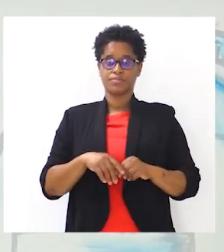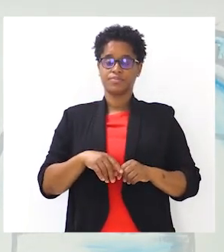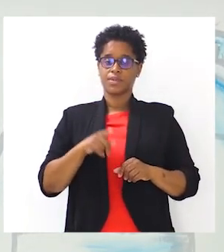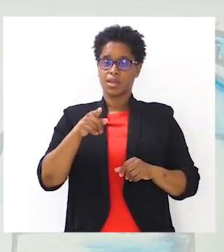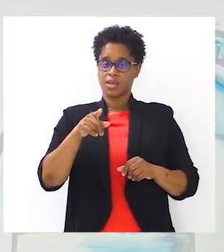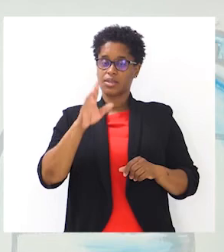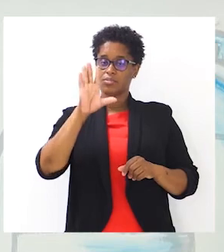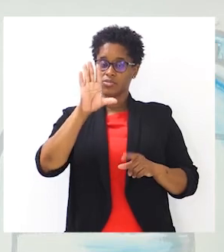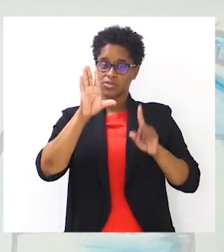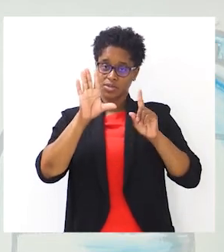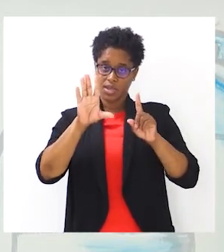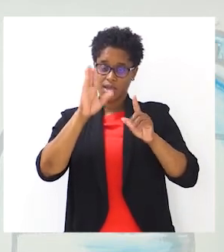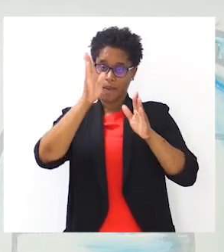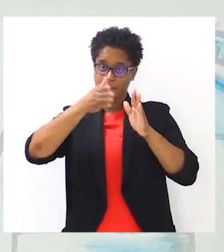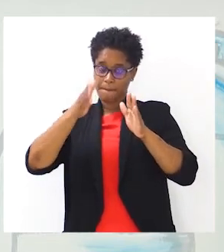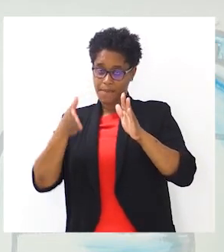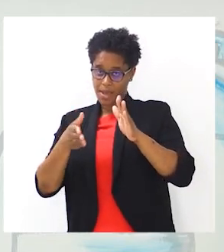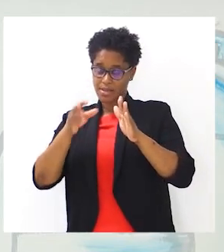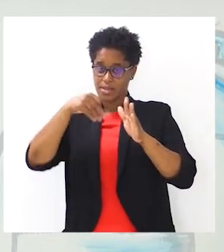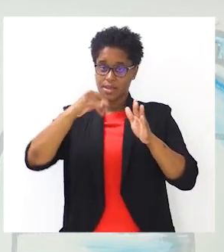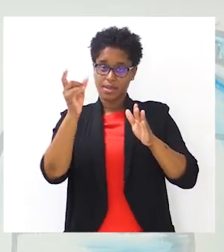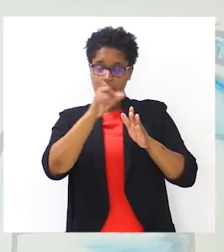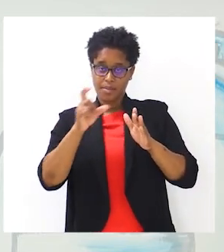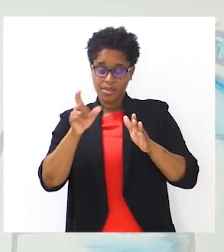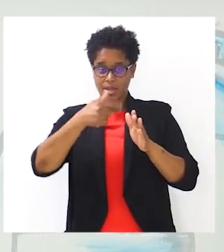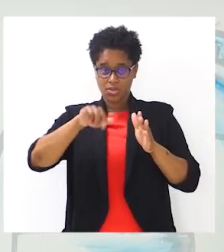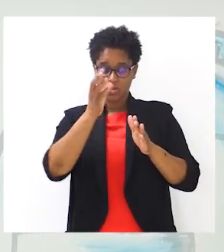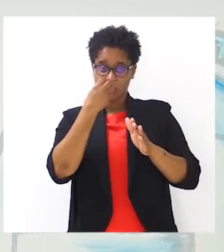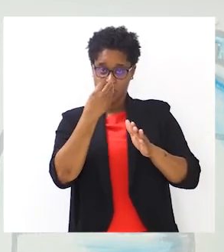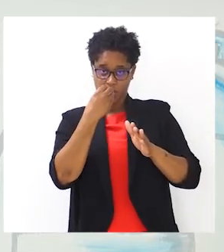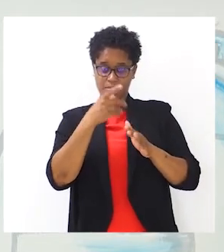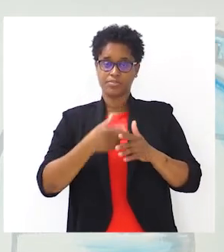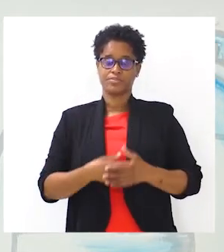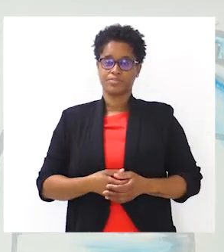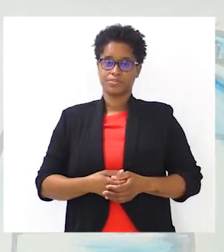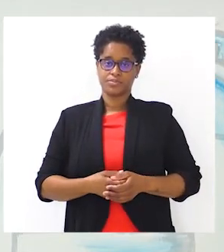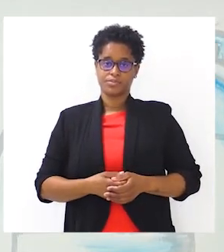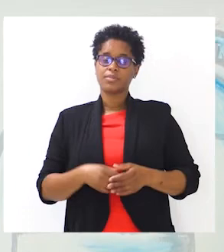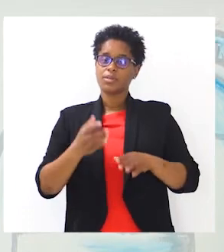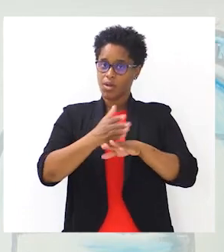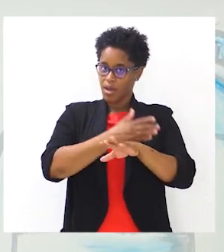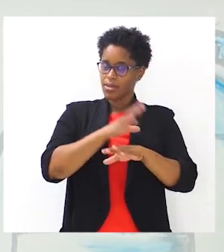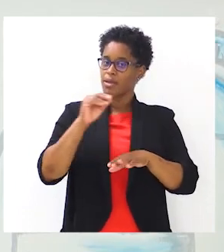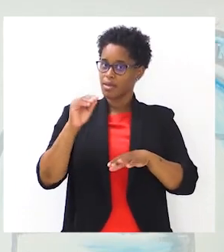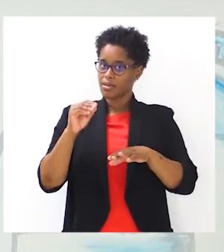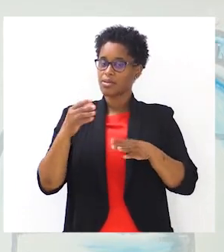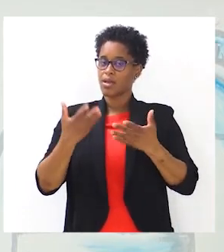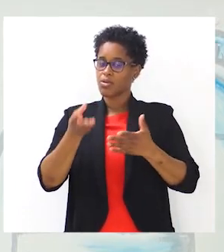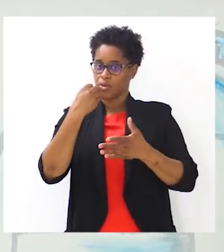6 partes da pizza em que nós comemos, não é? Eram 10. Então,